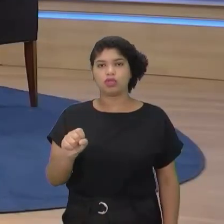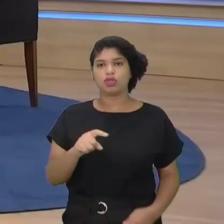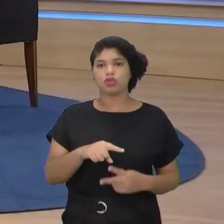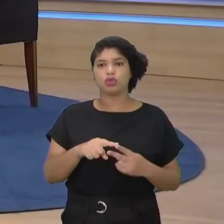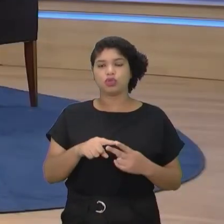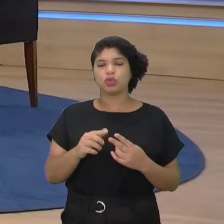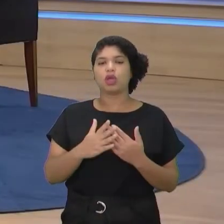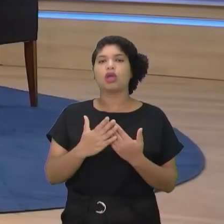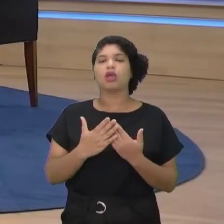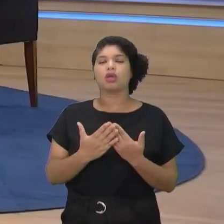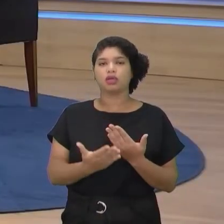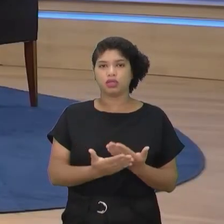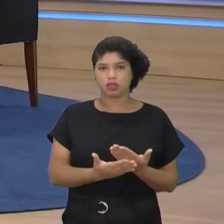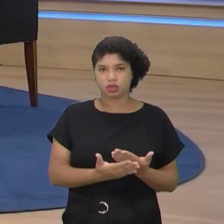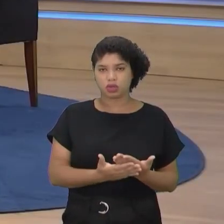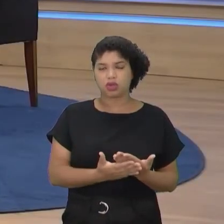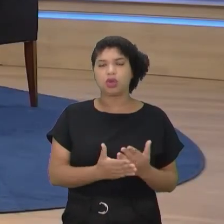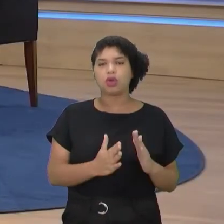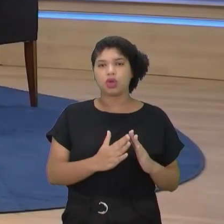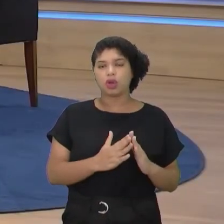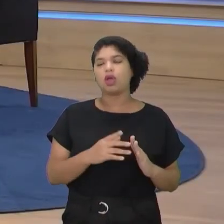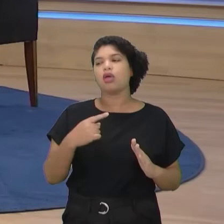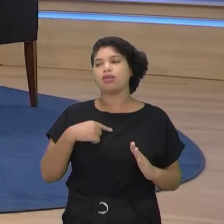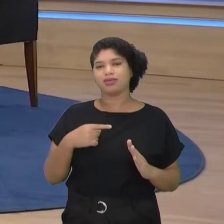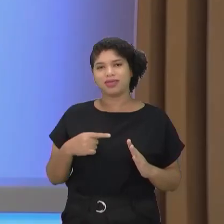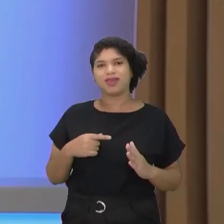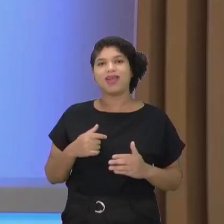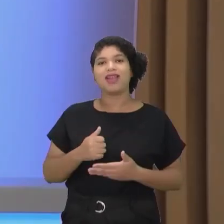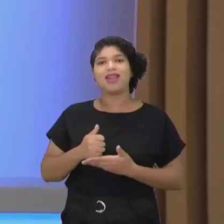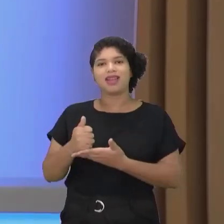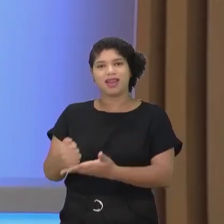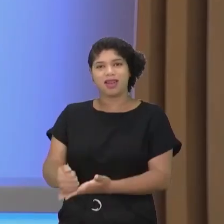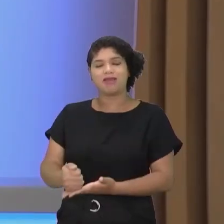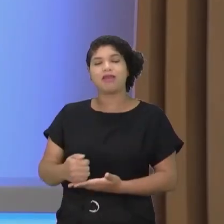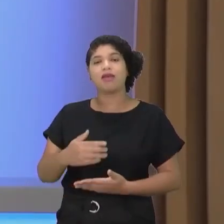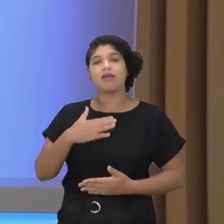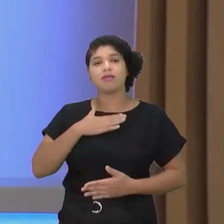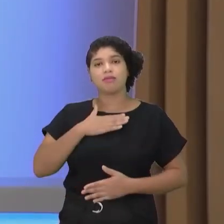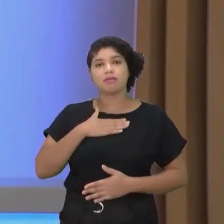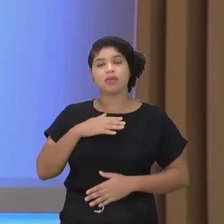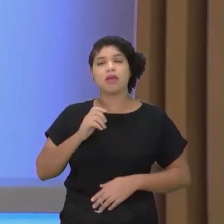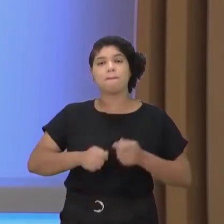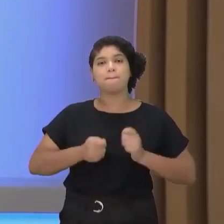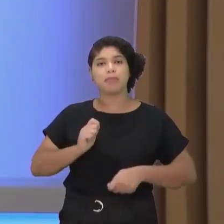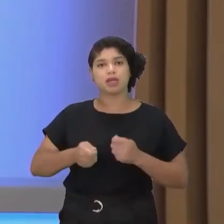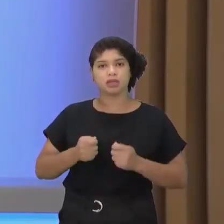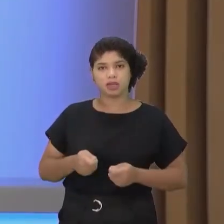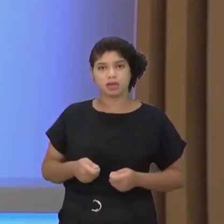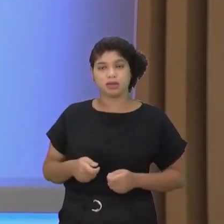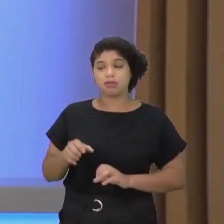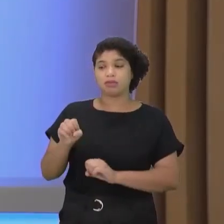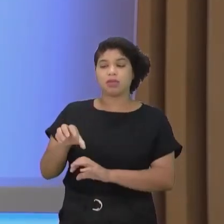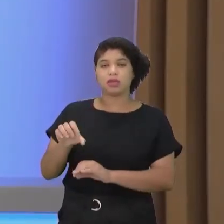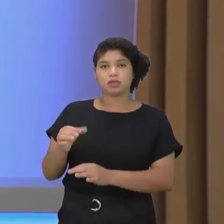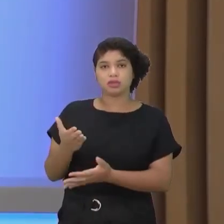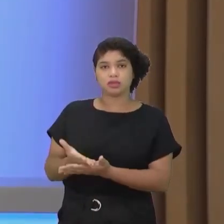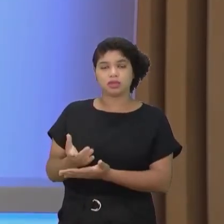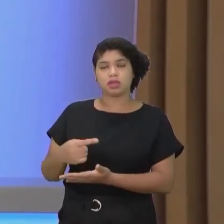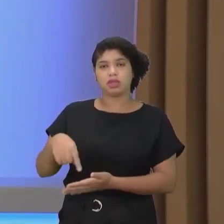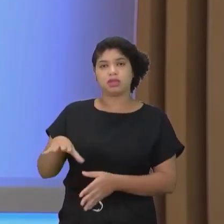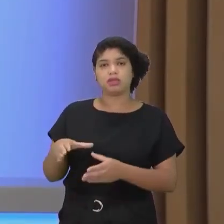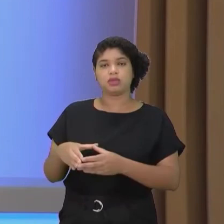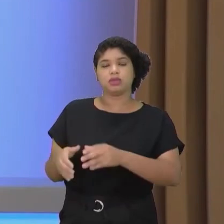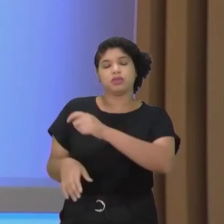minha bateria para tocar lá com os estudantes, em contextos diferentes, com